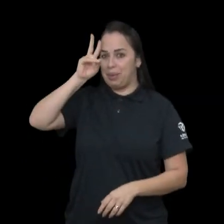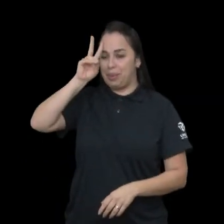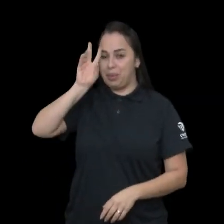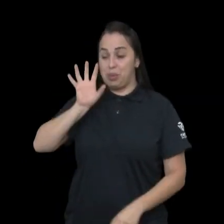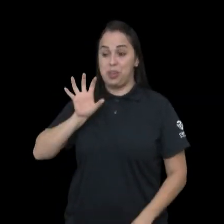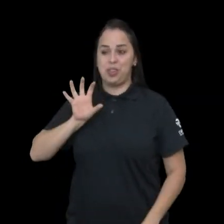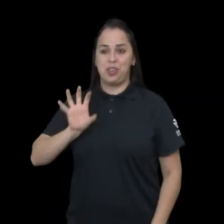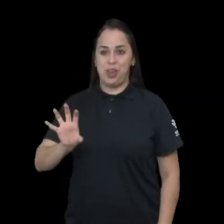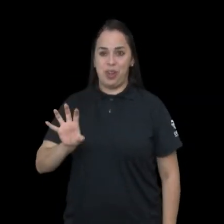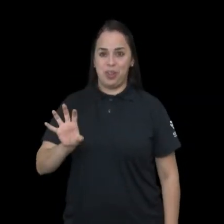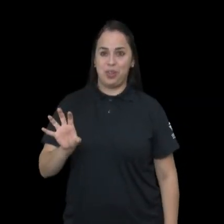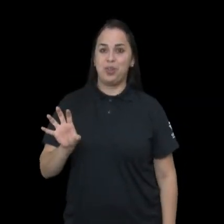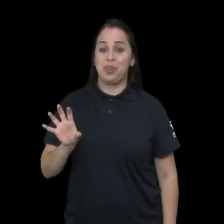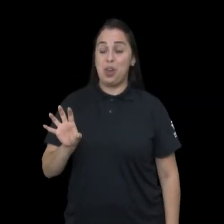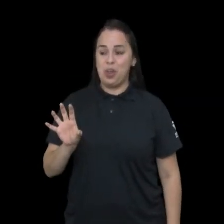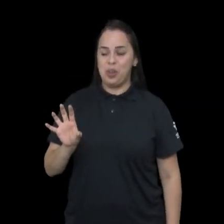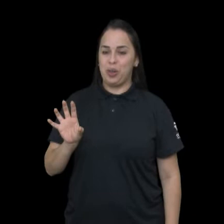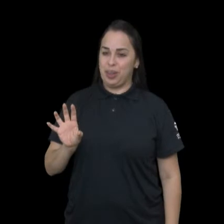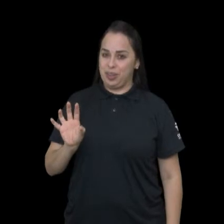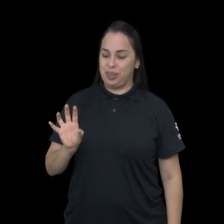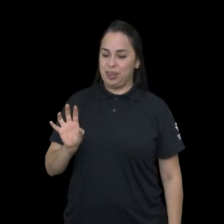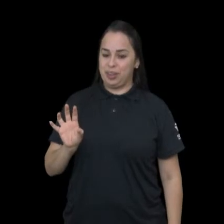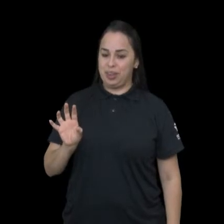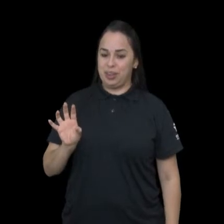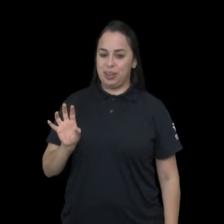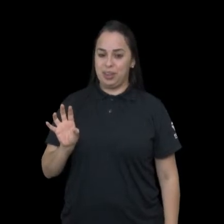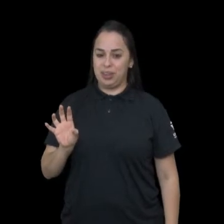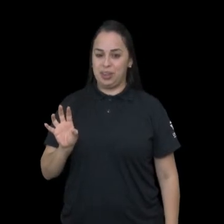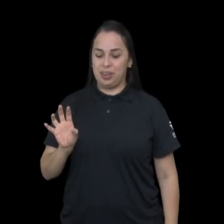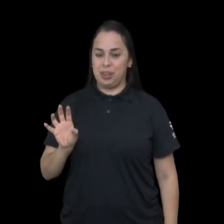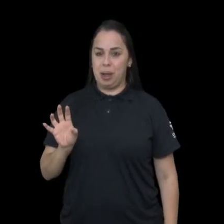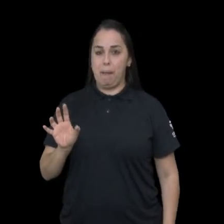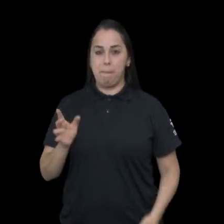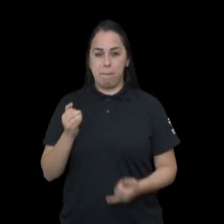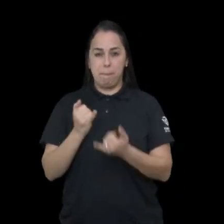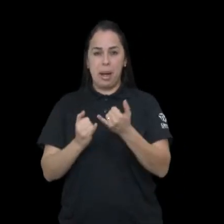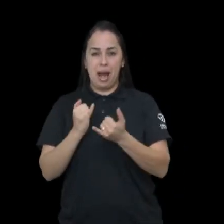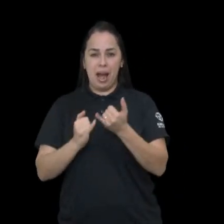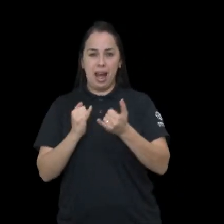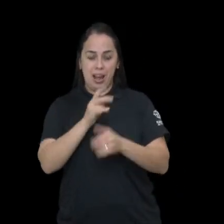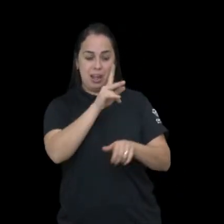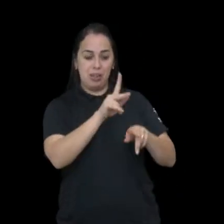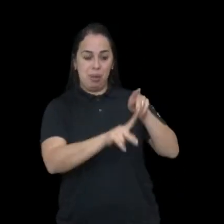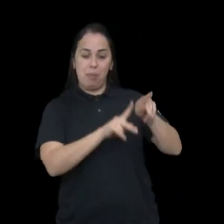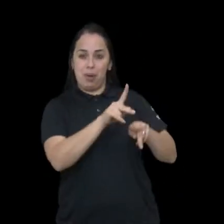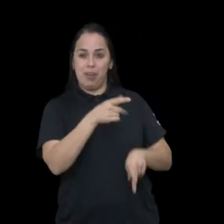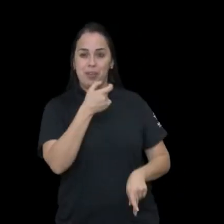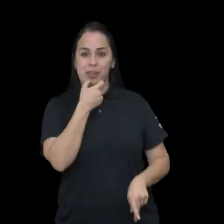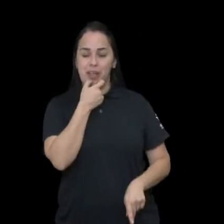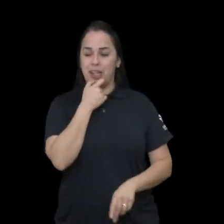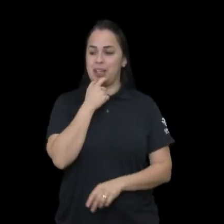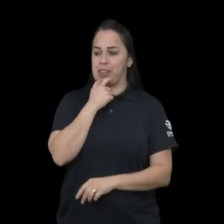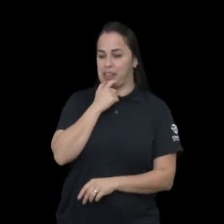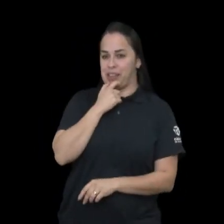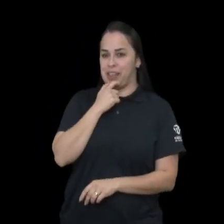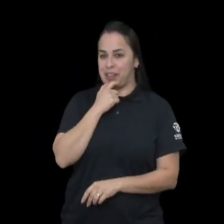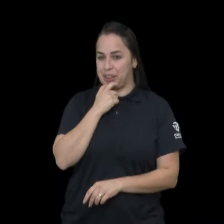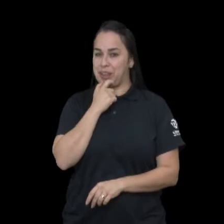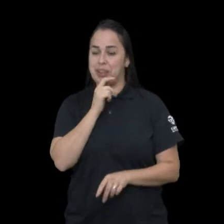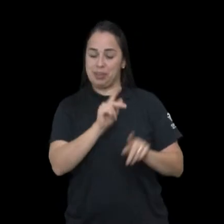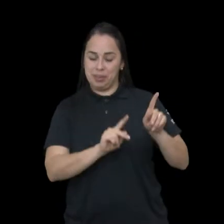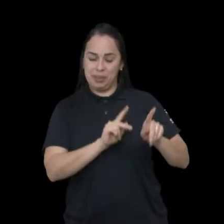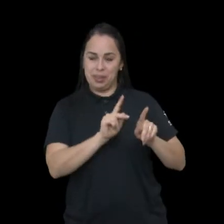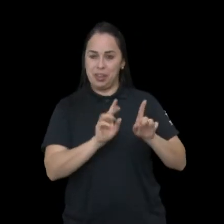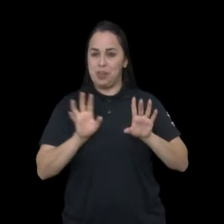Dr. Ricardo, é um estilo meio inglês, né, que eu sempre apreciava muito e falava isso para